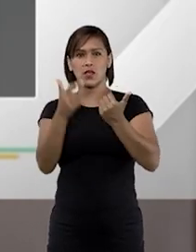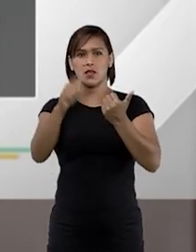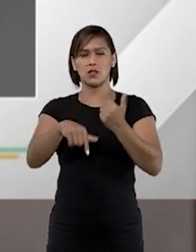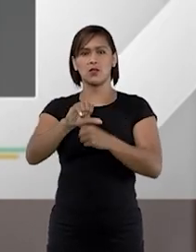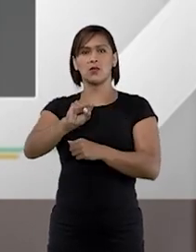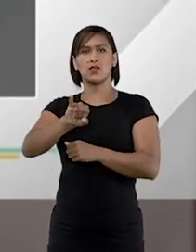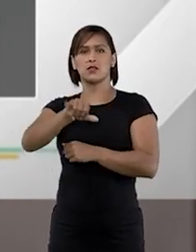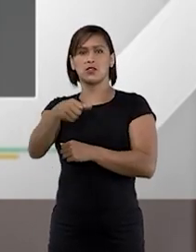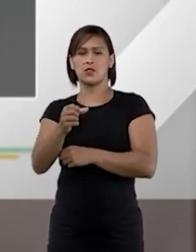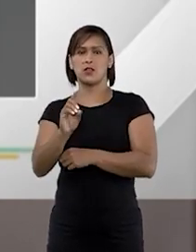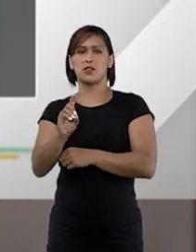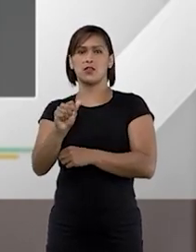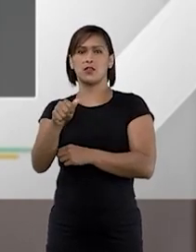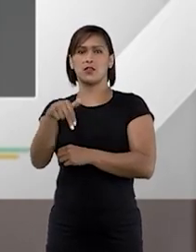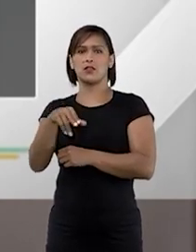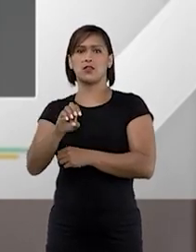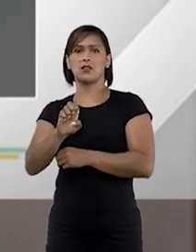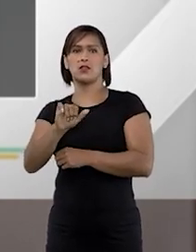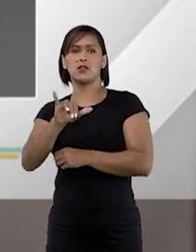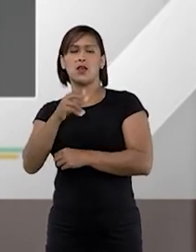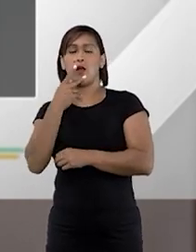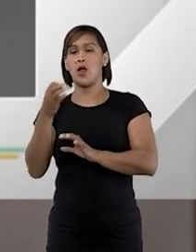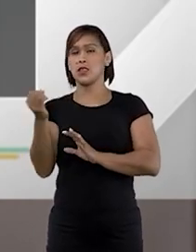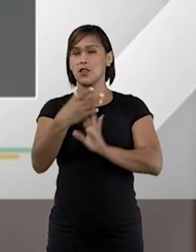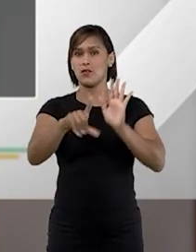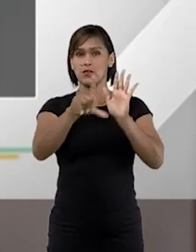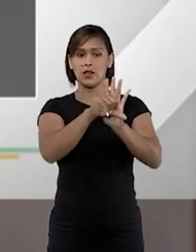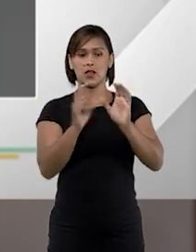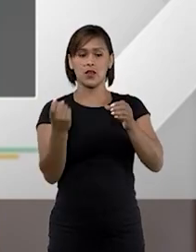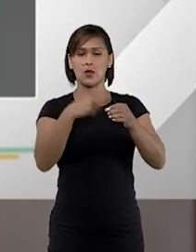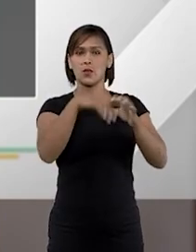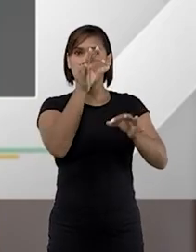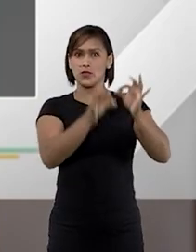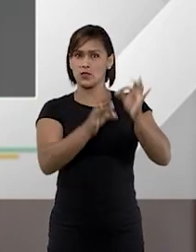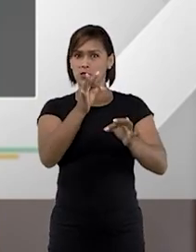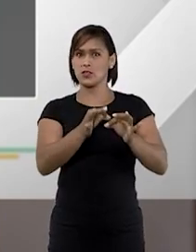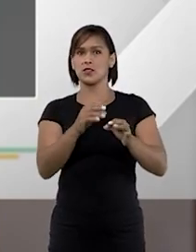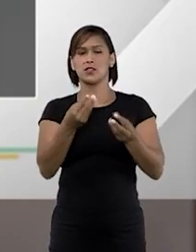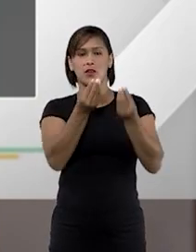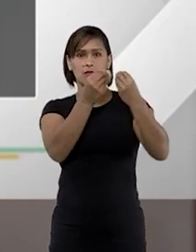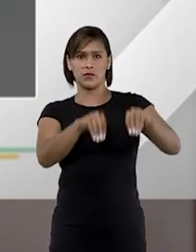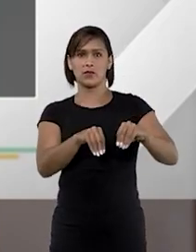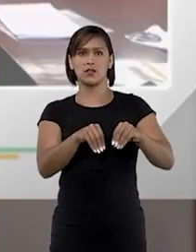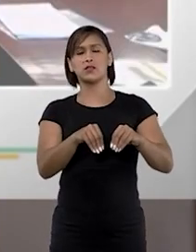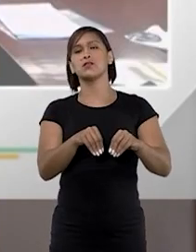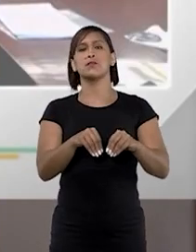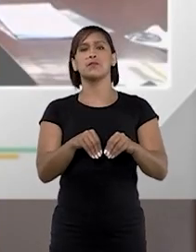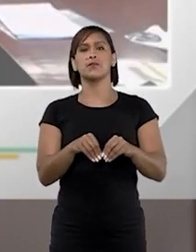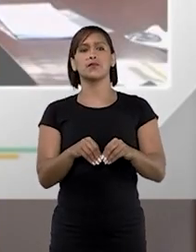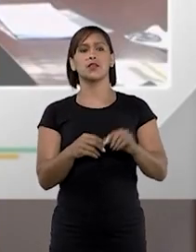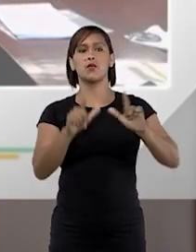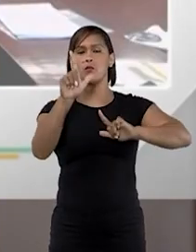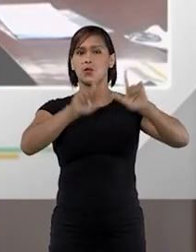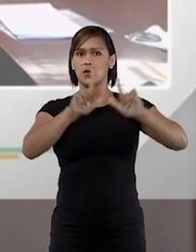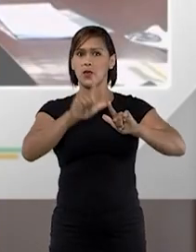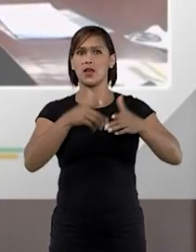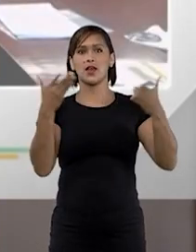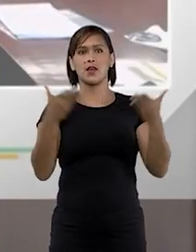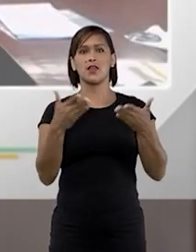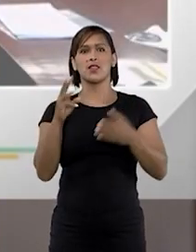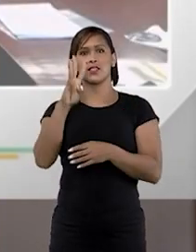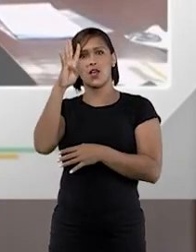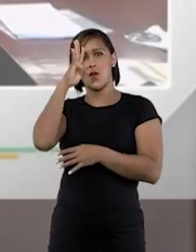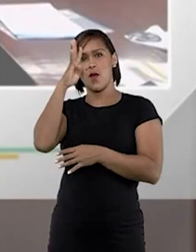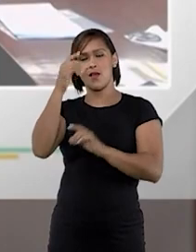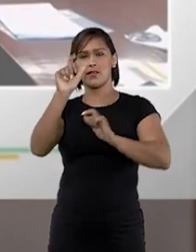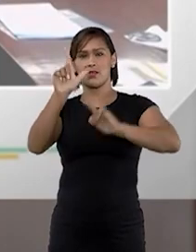Auxiliar da presidência do o Daniel Carlos sobre a nova lei de recuperação judicial e falências ou programa vai ao